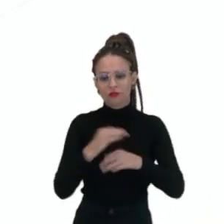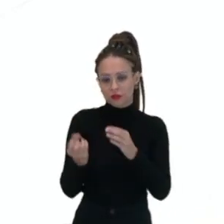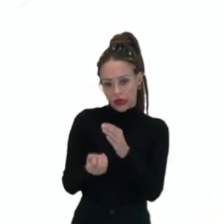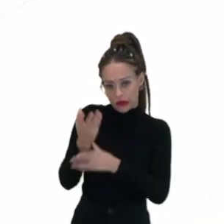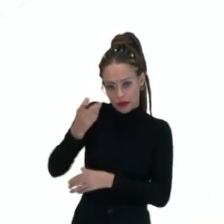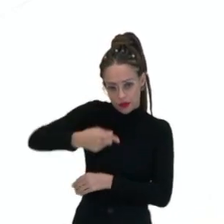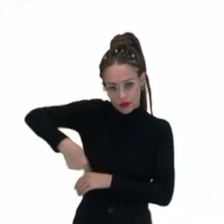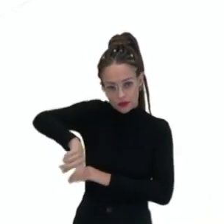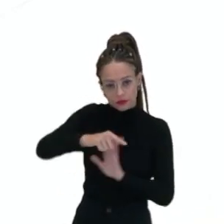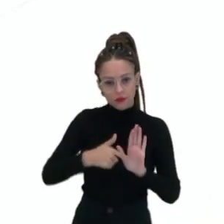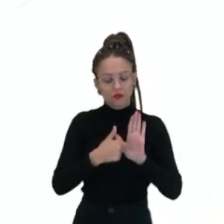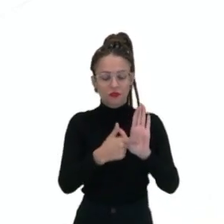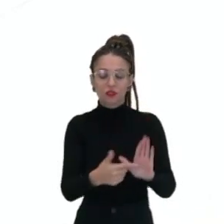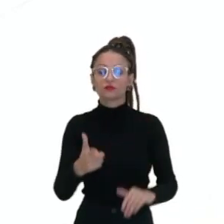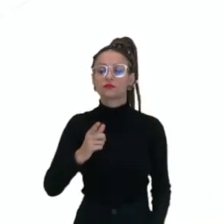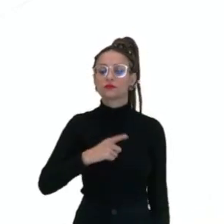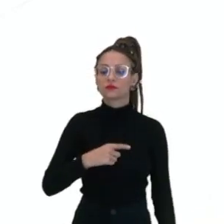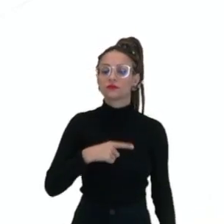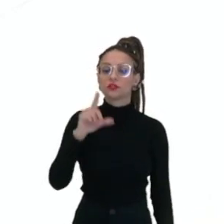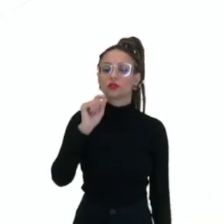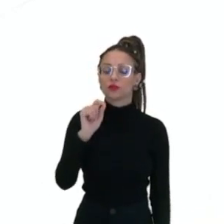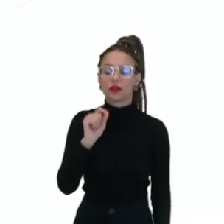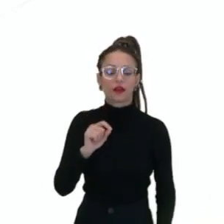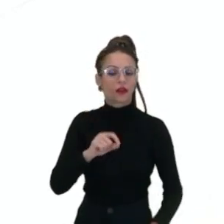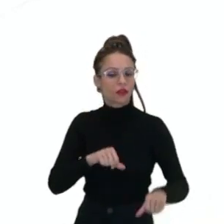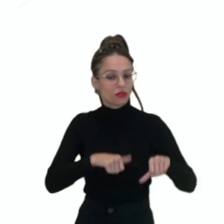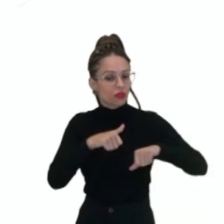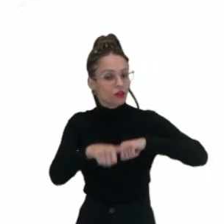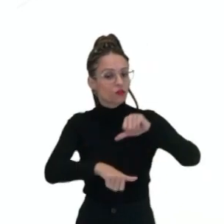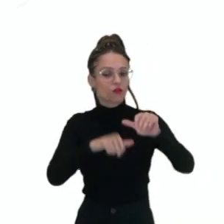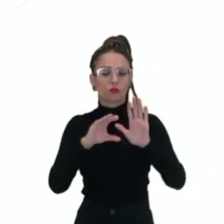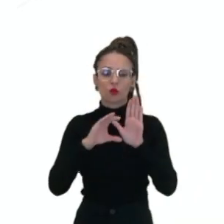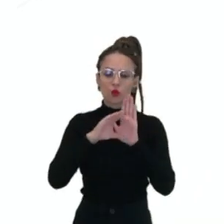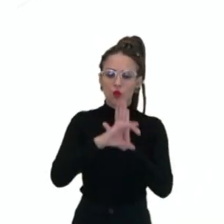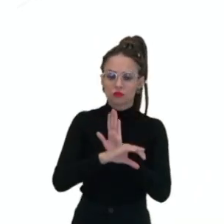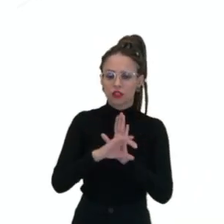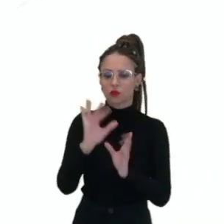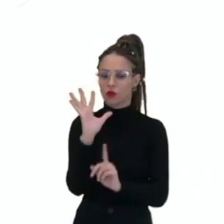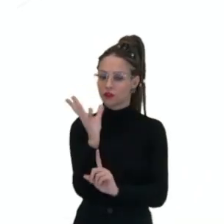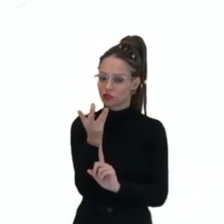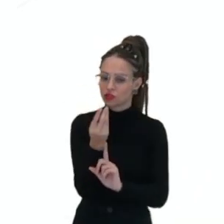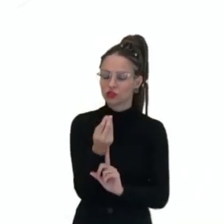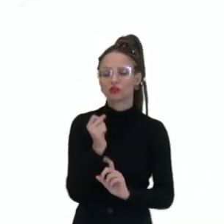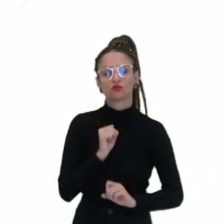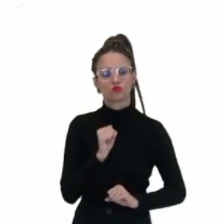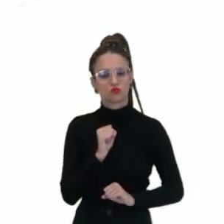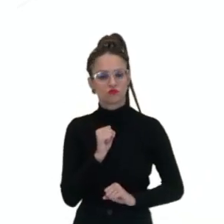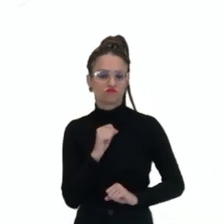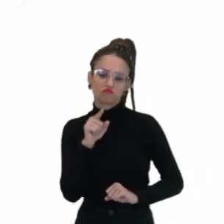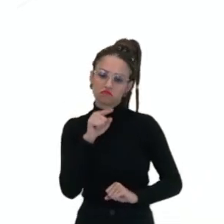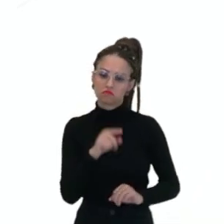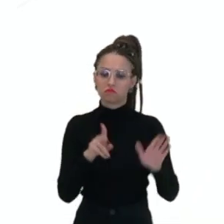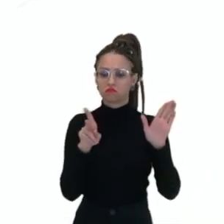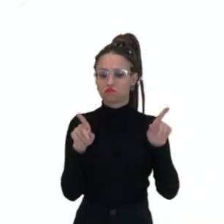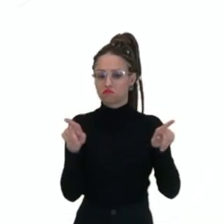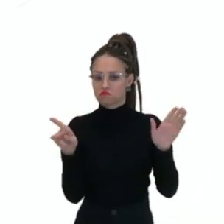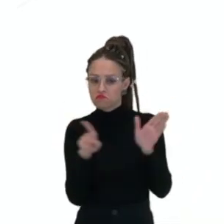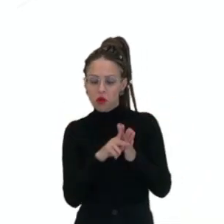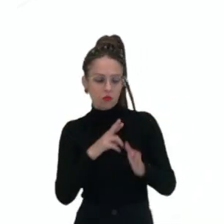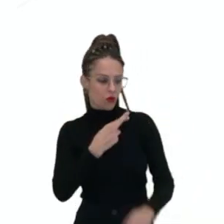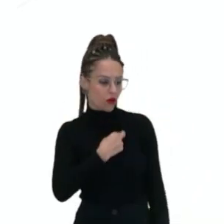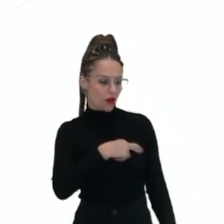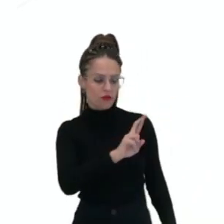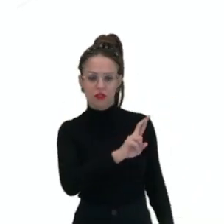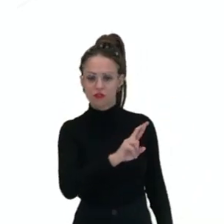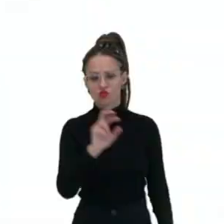manifestações, eles acabam tendo e transformando em conceitos artísticos, sejam eles de cunho religioso, sejam eles